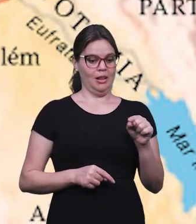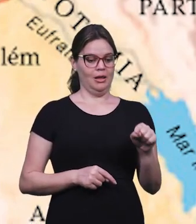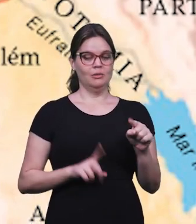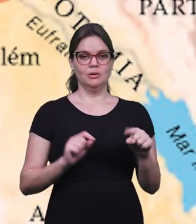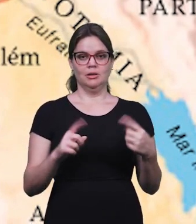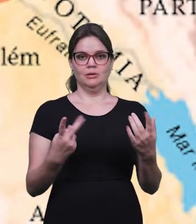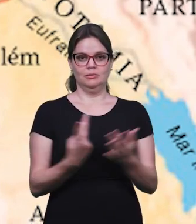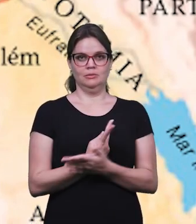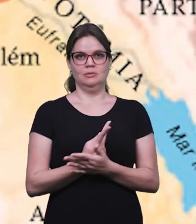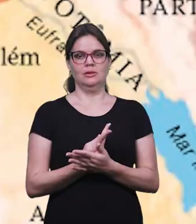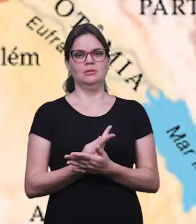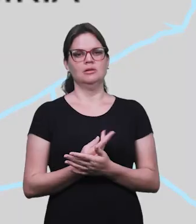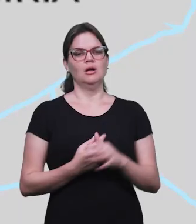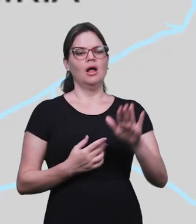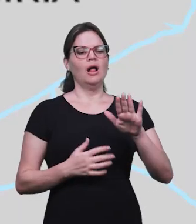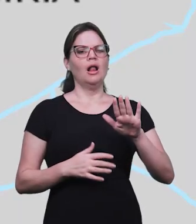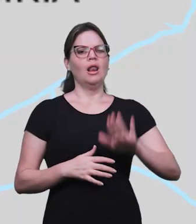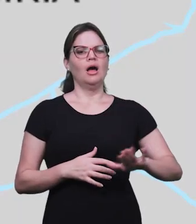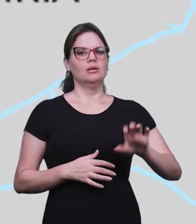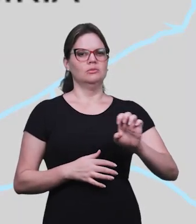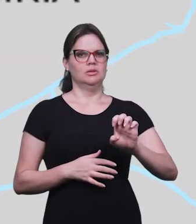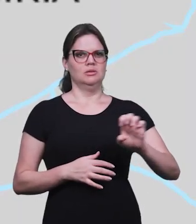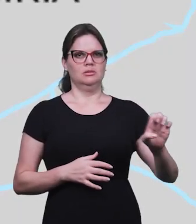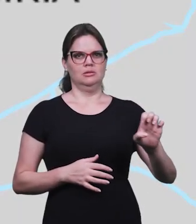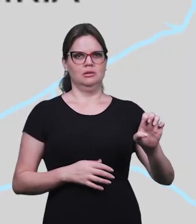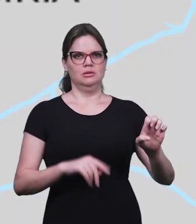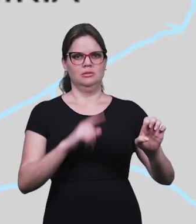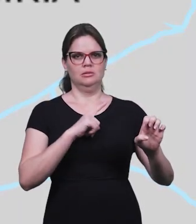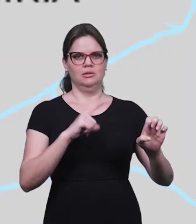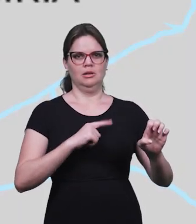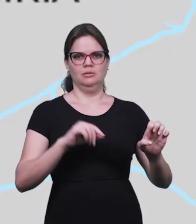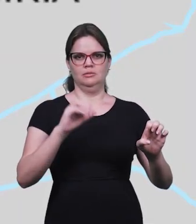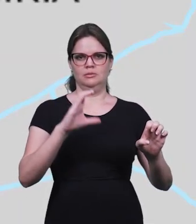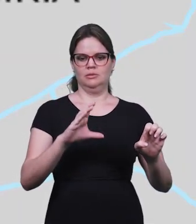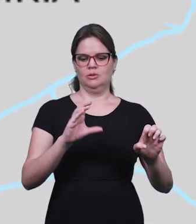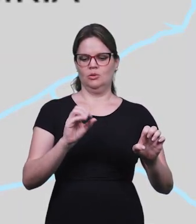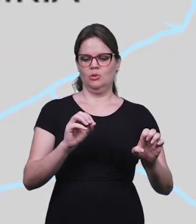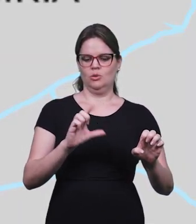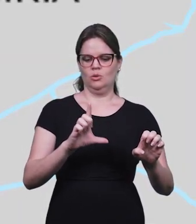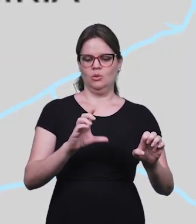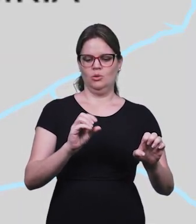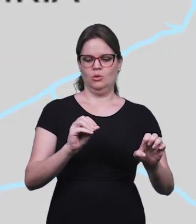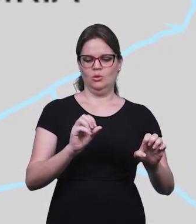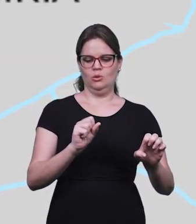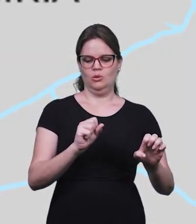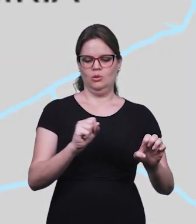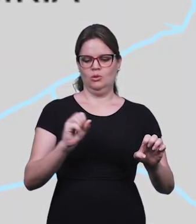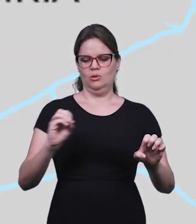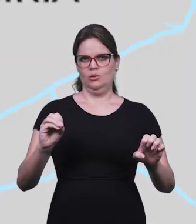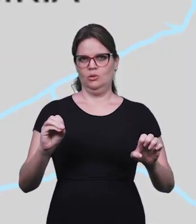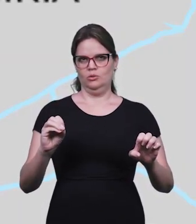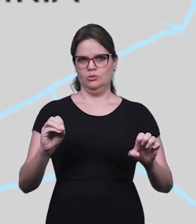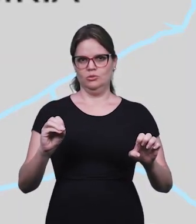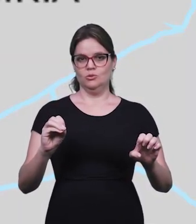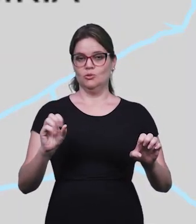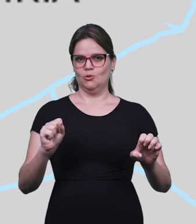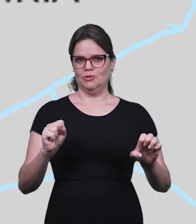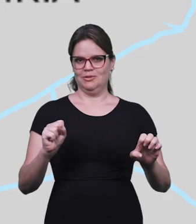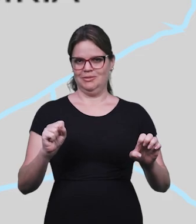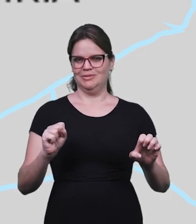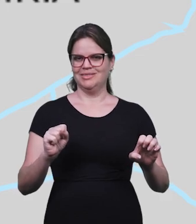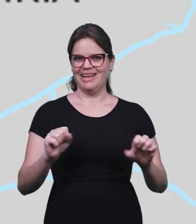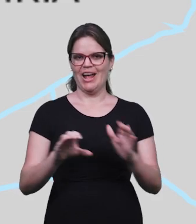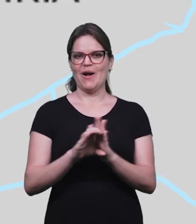na Galácia, um pouquinho à esquerda, nós temos Colossos. Nós vamos falar aqui nessas cartas, a carta